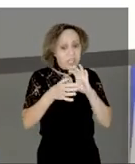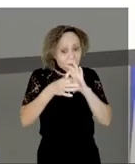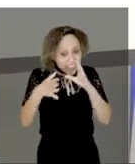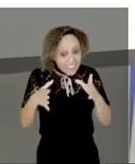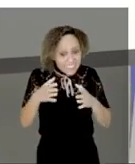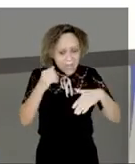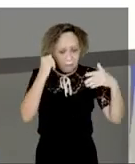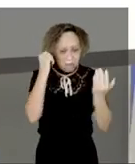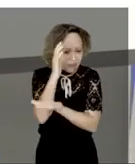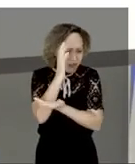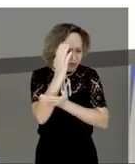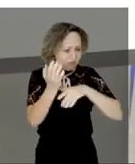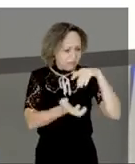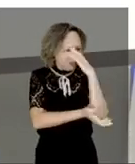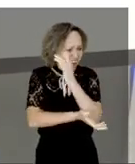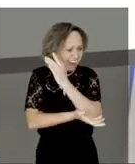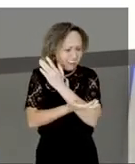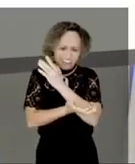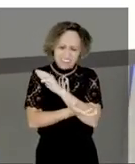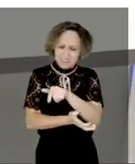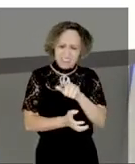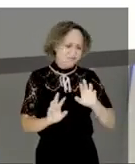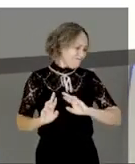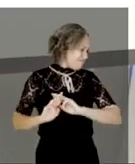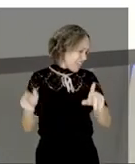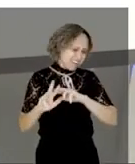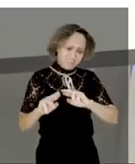país para que ele não ganhasse uma eleição.